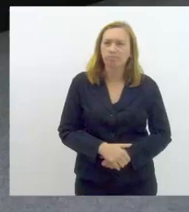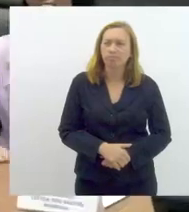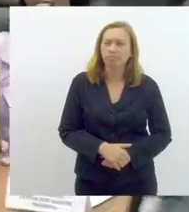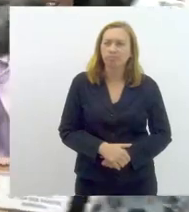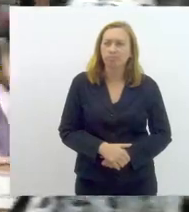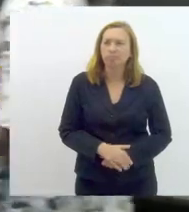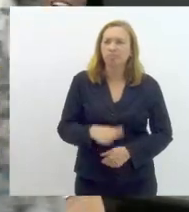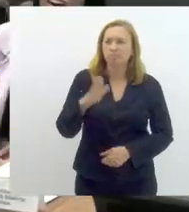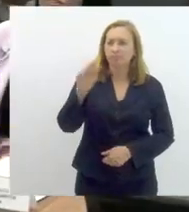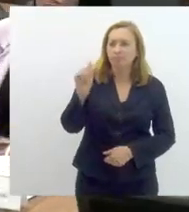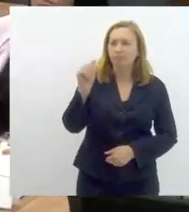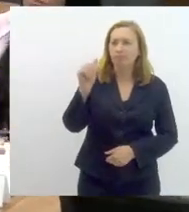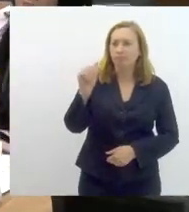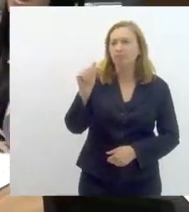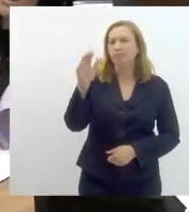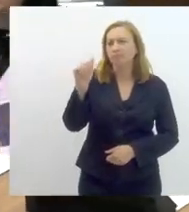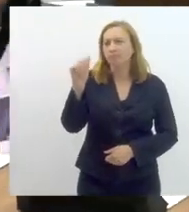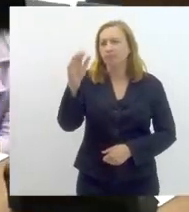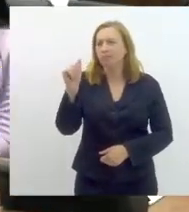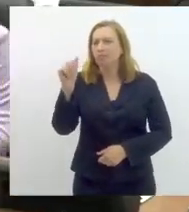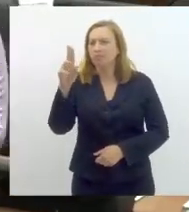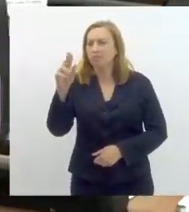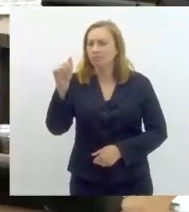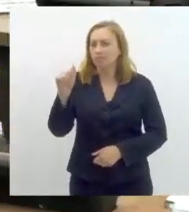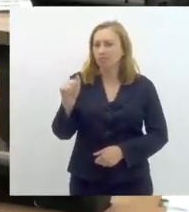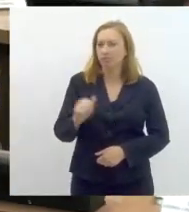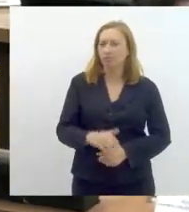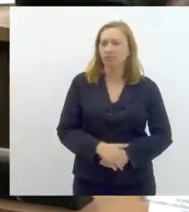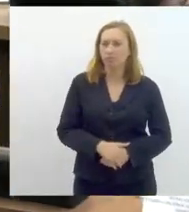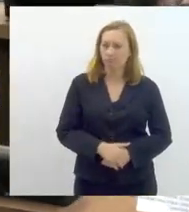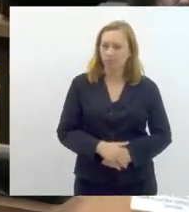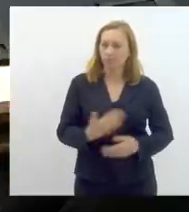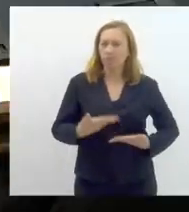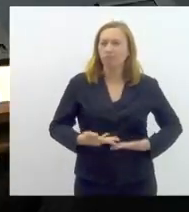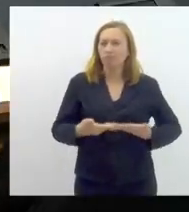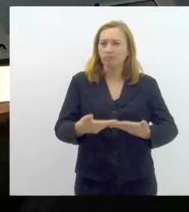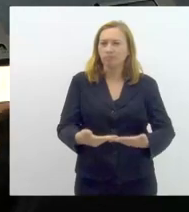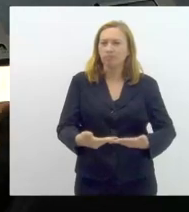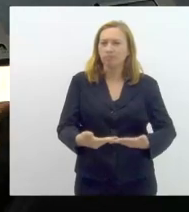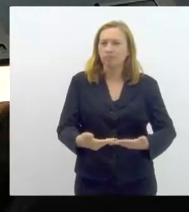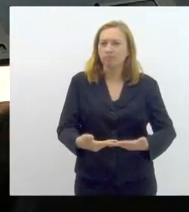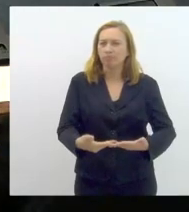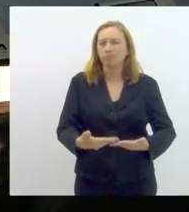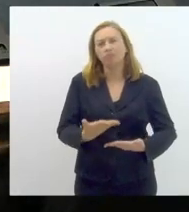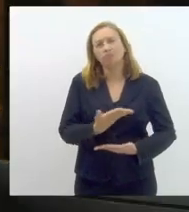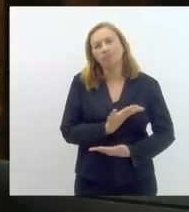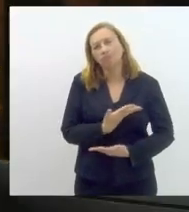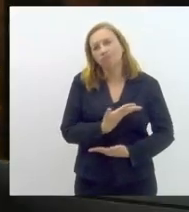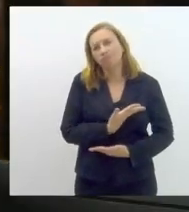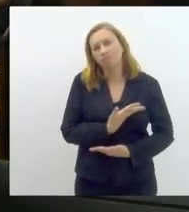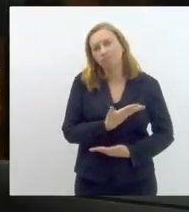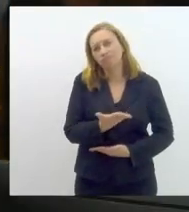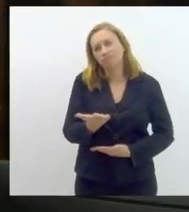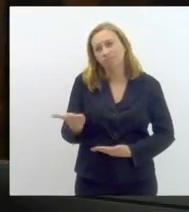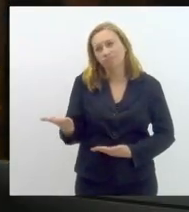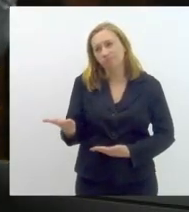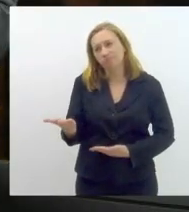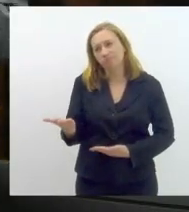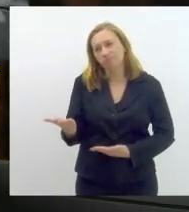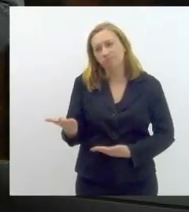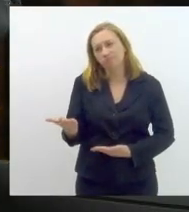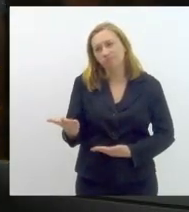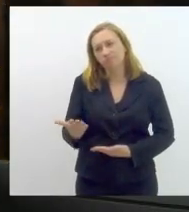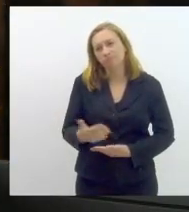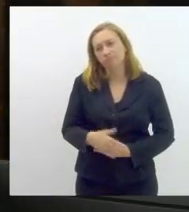bacaúna, bacaúna. Tá bom, gente. Eu ofereço a minha amizade a vocês, é a